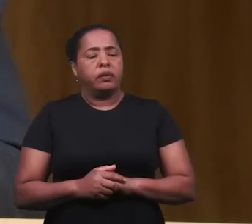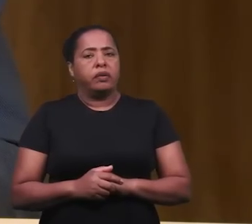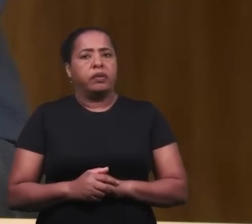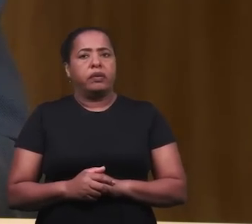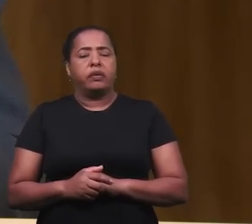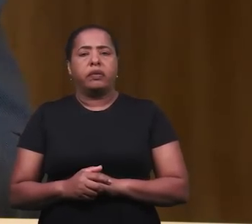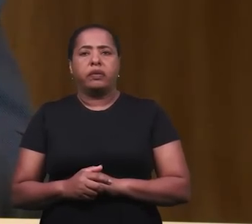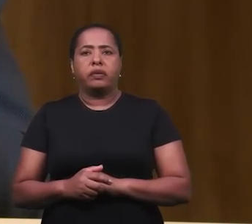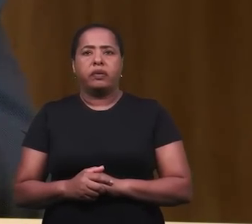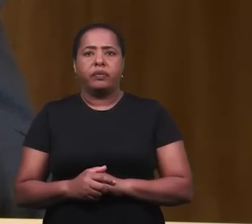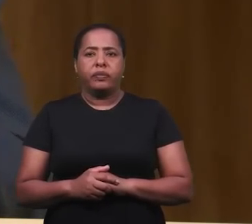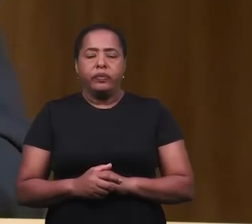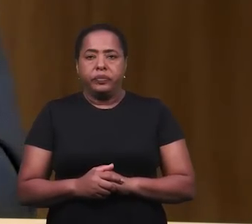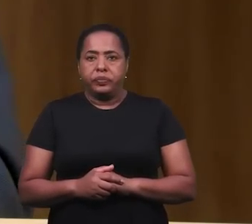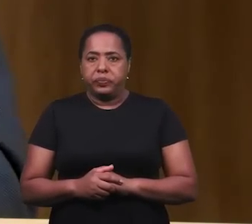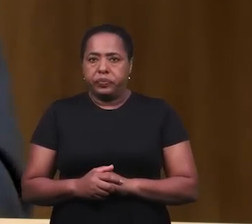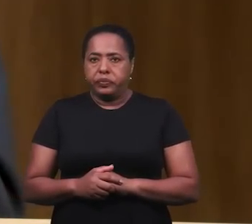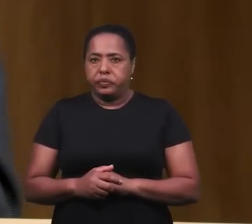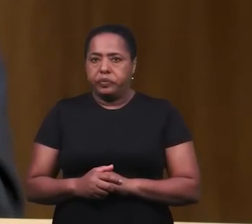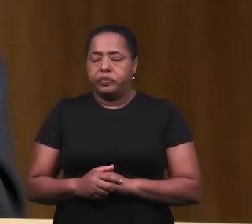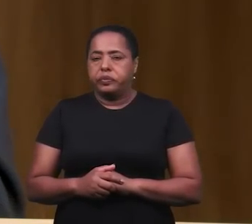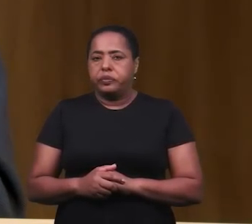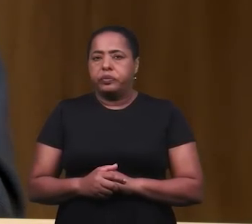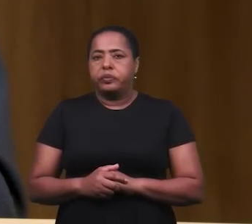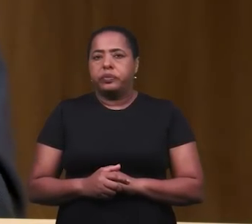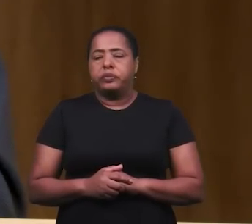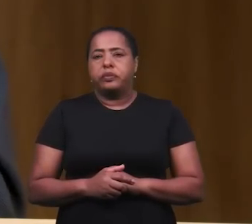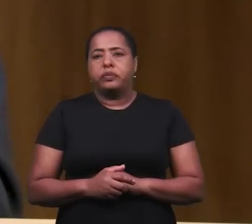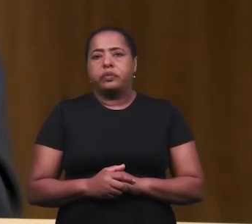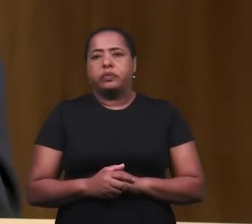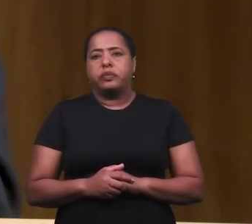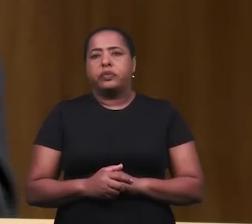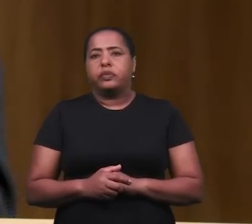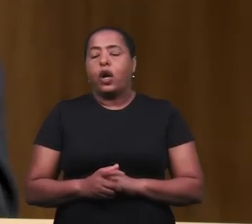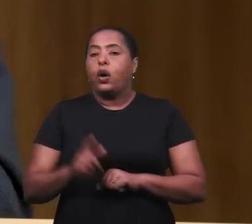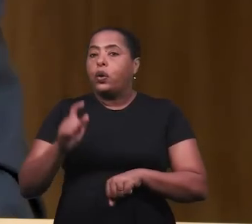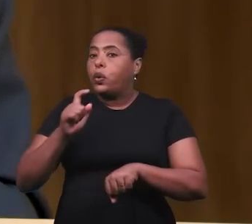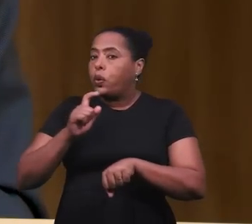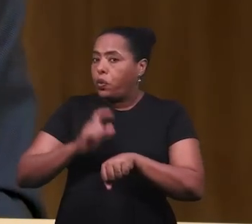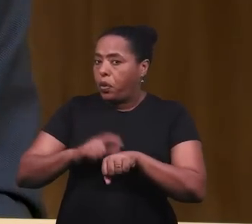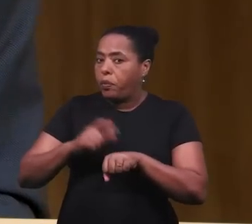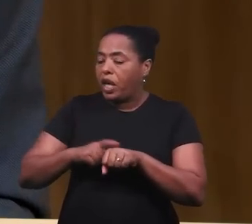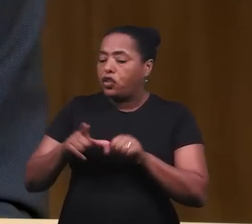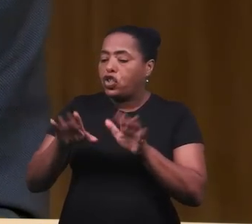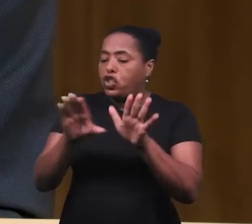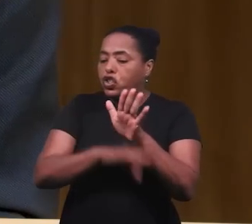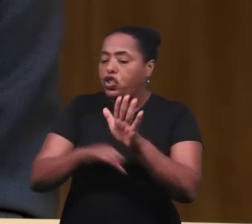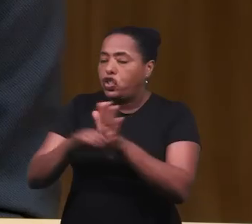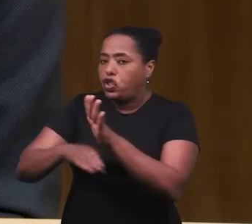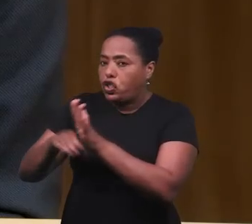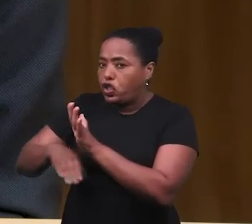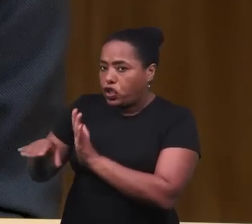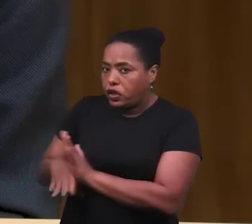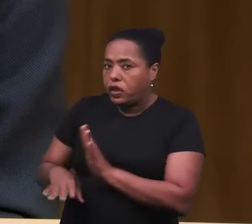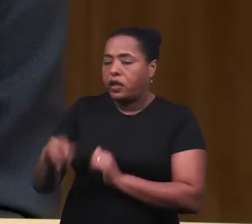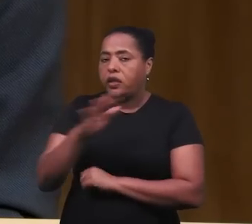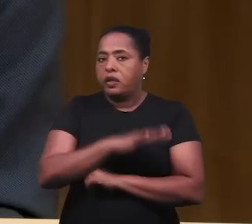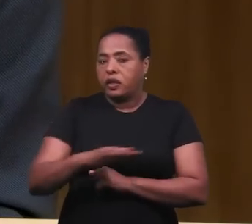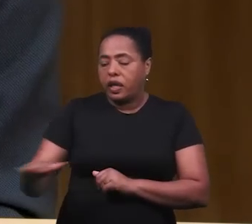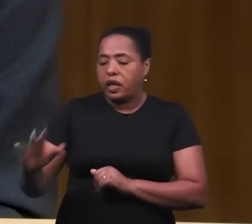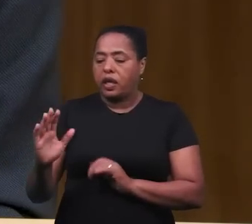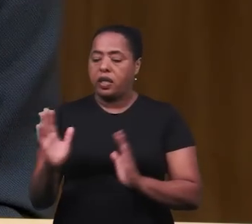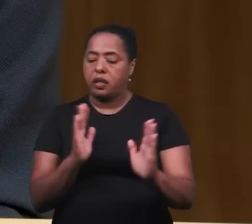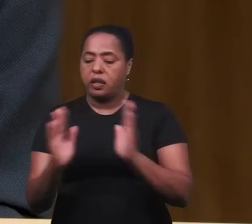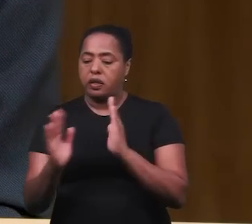E é preciso respeitar isso. A gente até fala uma expressão, Roger Guilherme, que quando